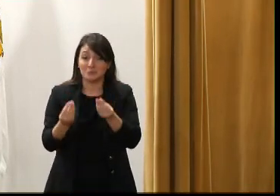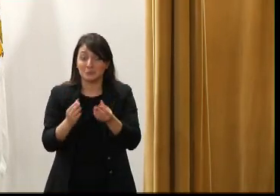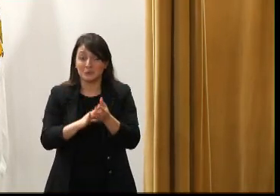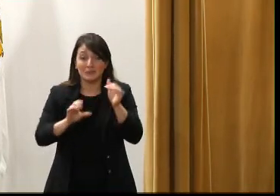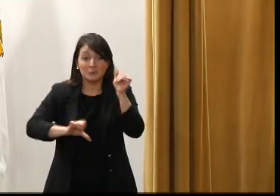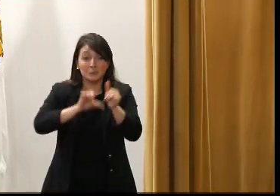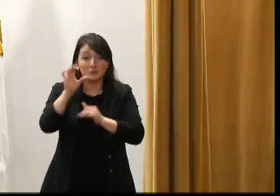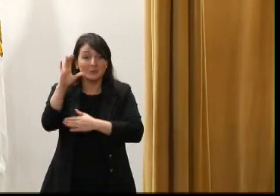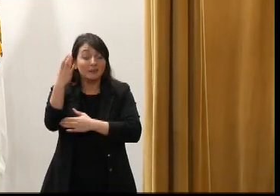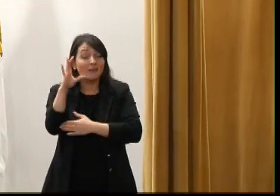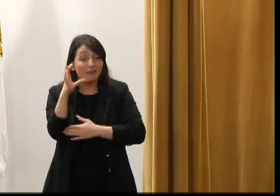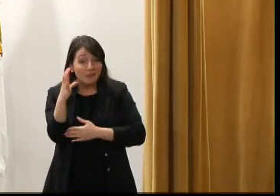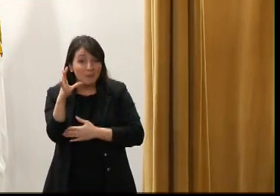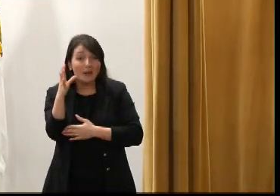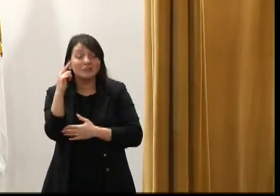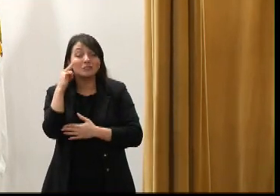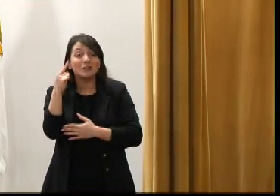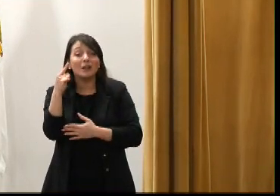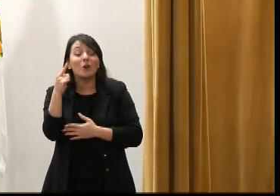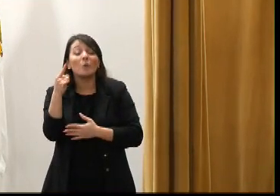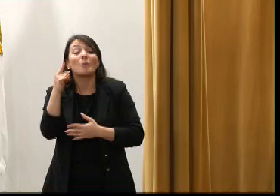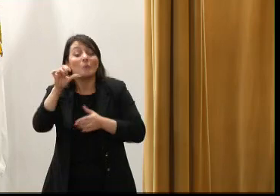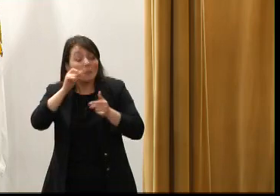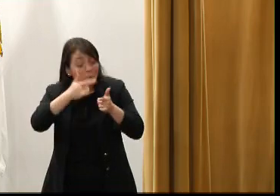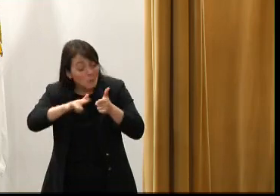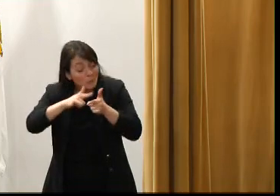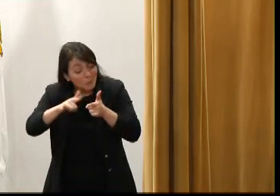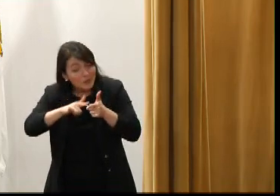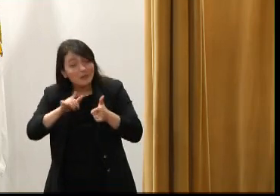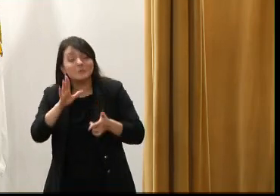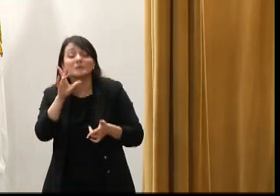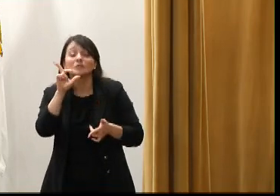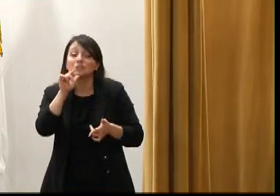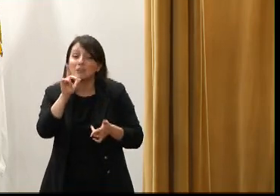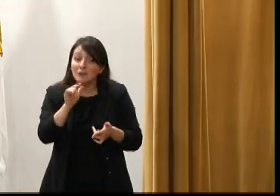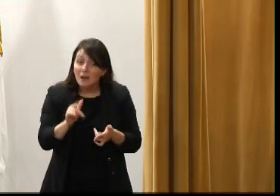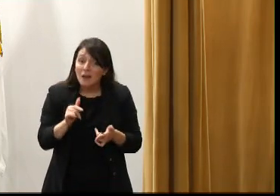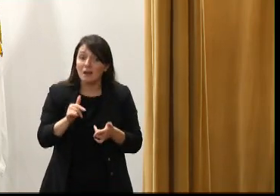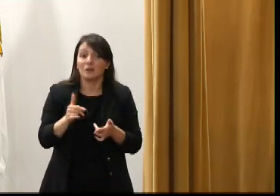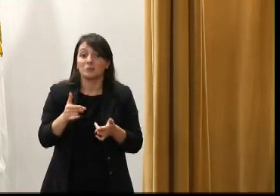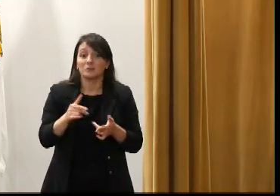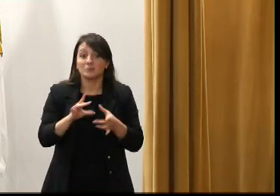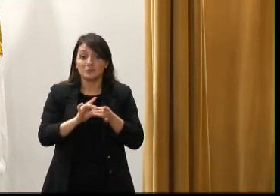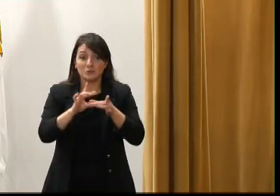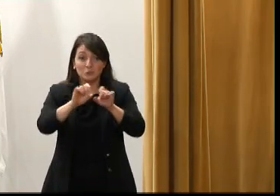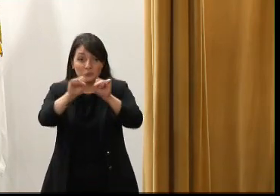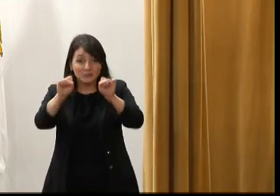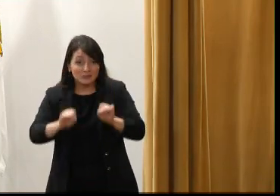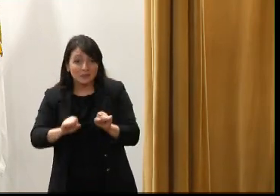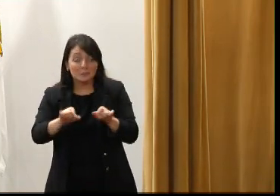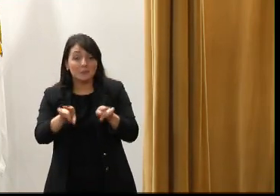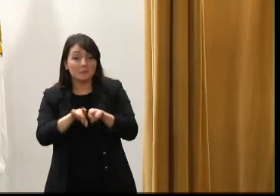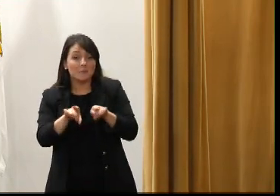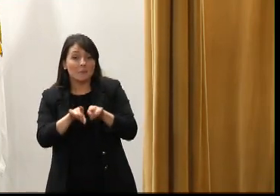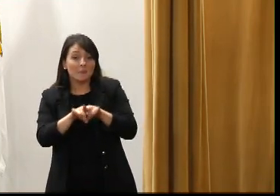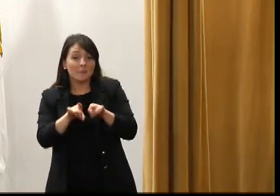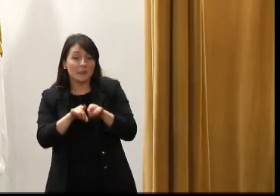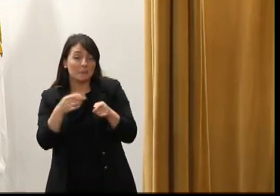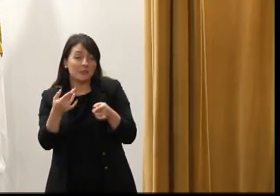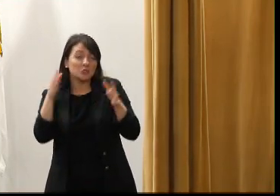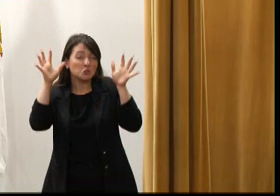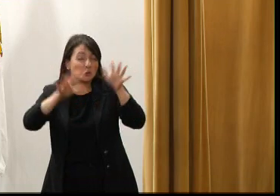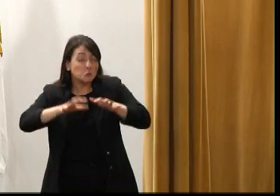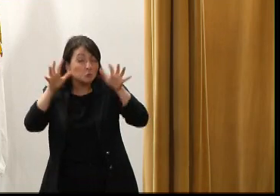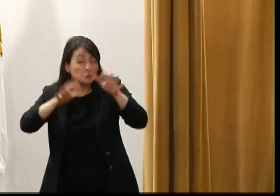mudanças climáticas são um problema de água, disponibilidade de água no sistema, mais intenso,